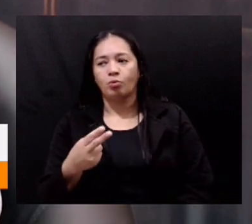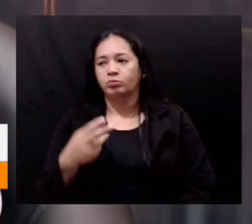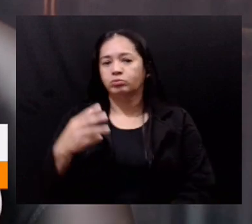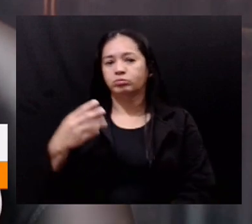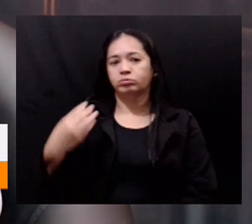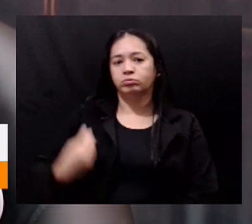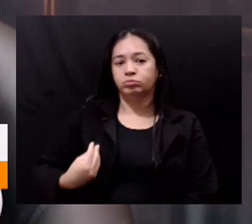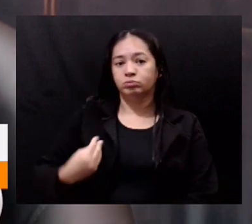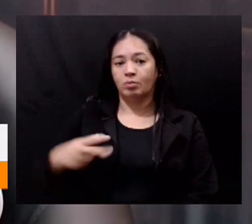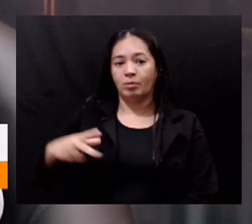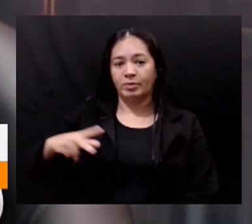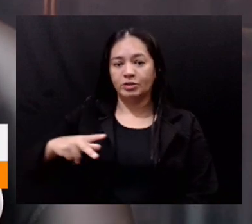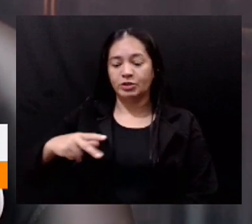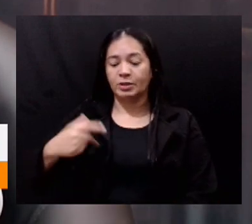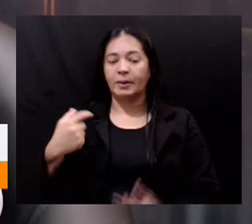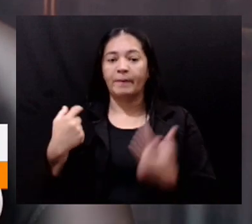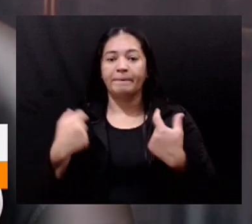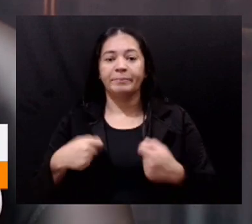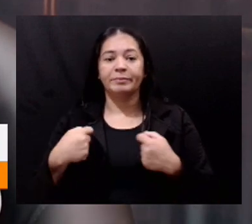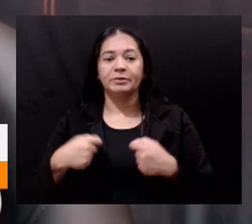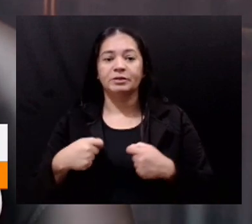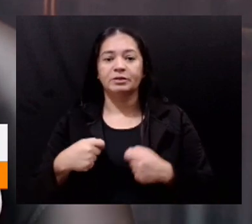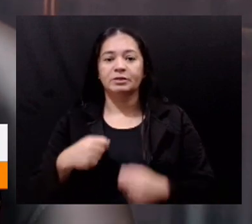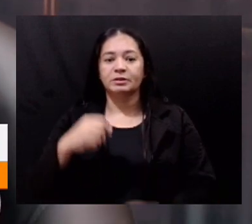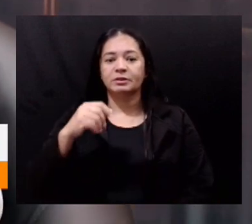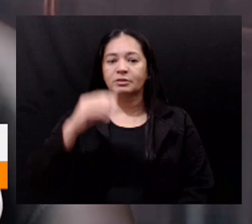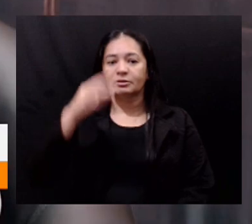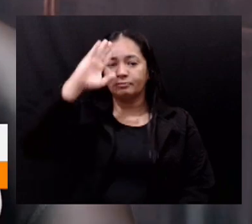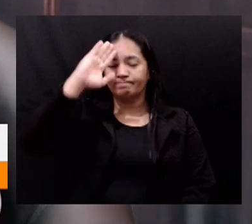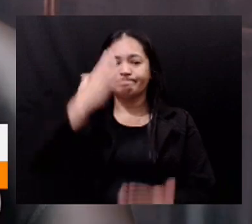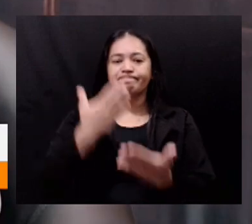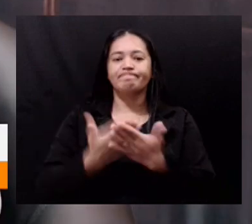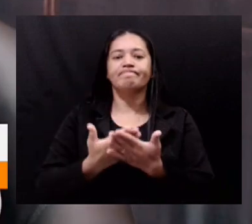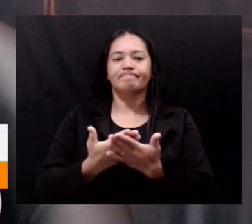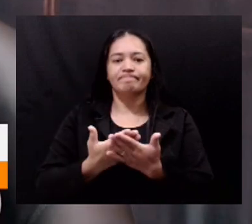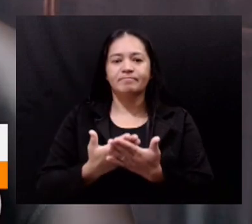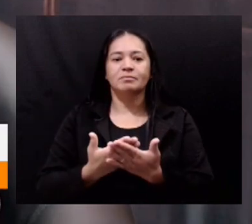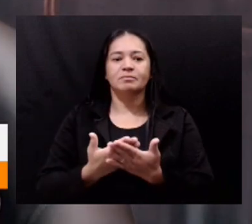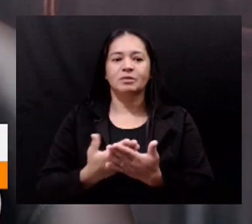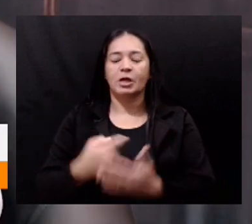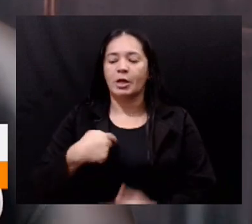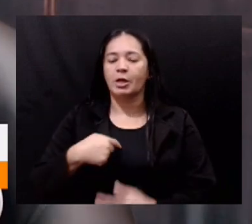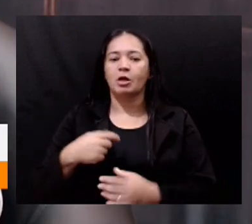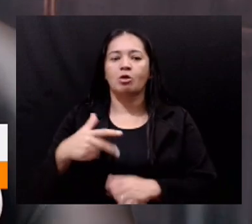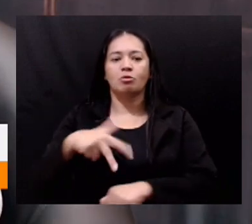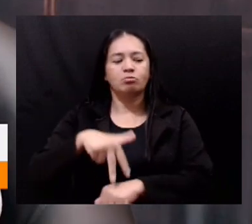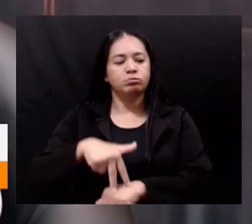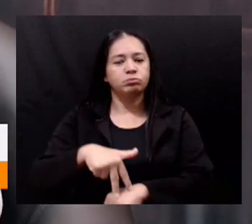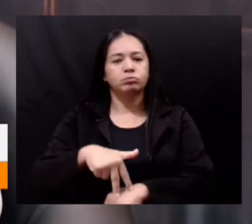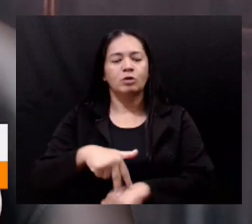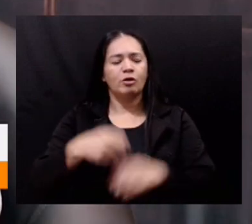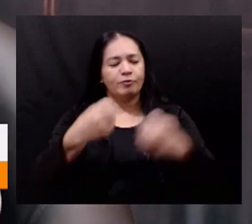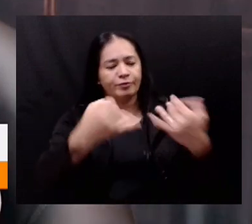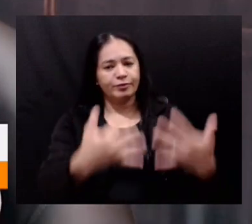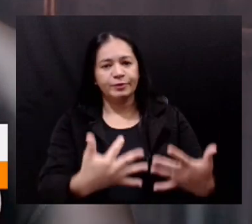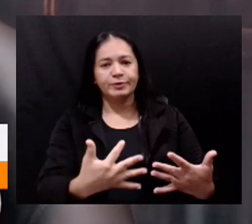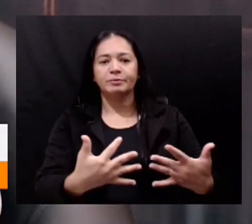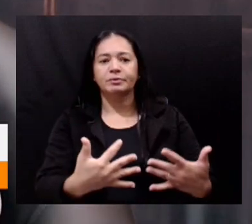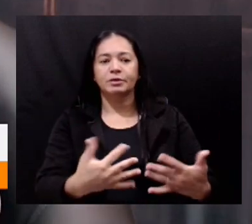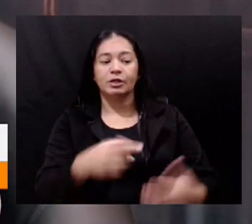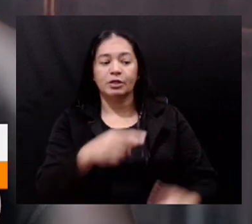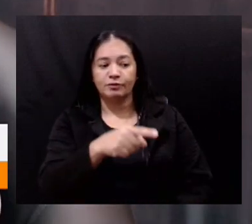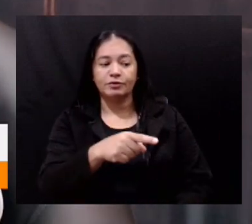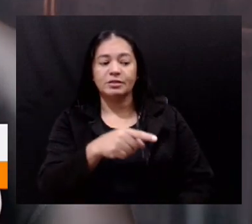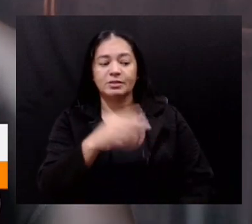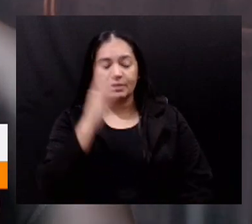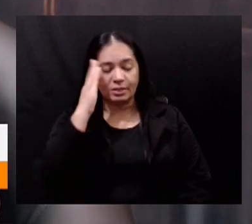precisa ter essa autoconfiança, né, de que realmente eu vou colocar, eu vou explicar e vou ser compreendido e não tem